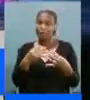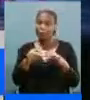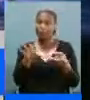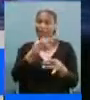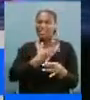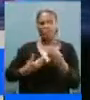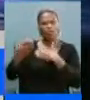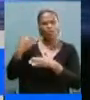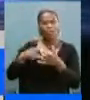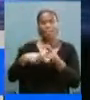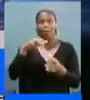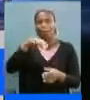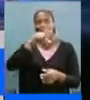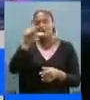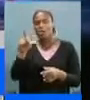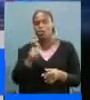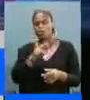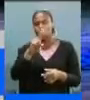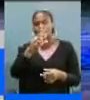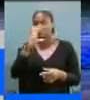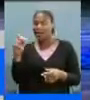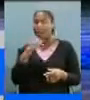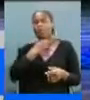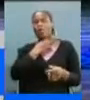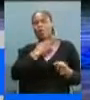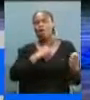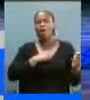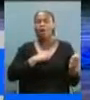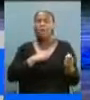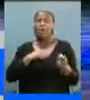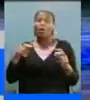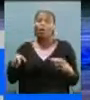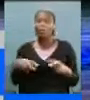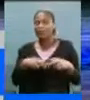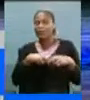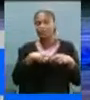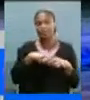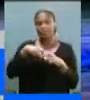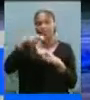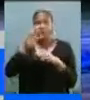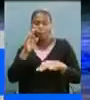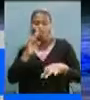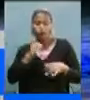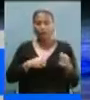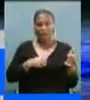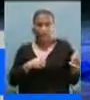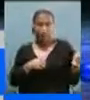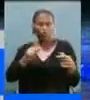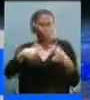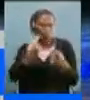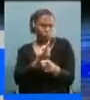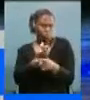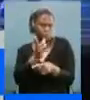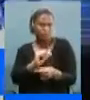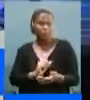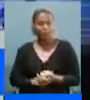mais tradicionais, como a mazurca, a morna, coladeiro, o funaná e o sanjão, e por este motivo. E porque nós não